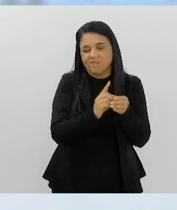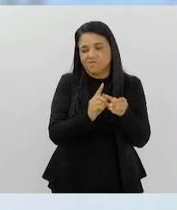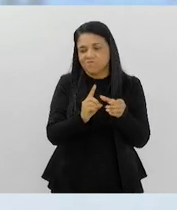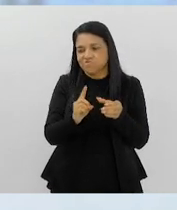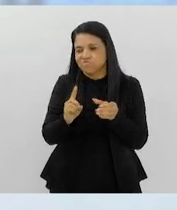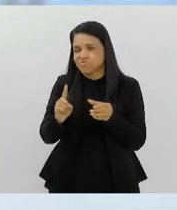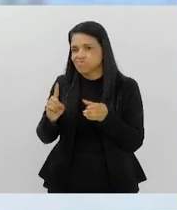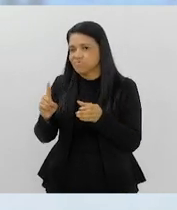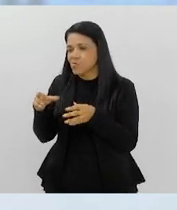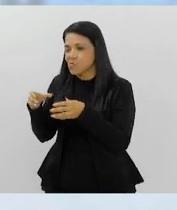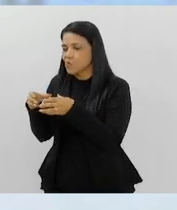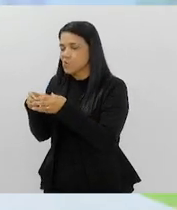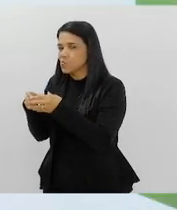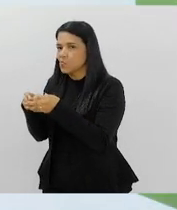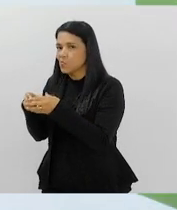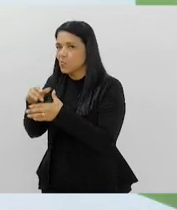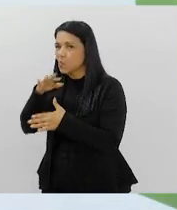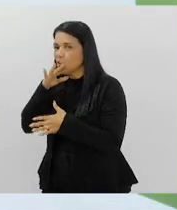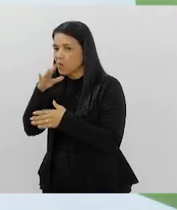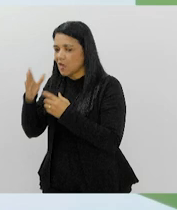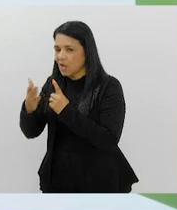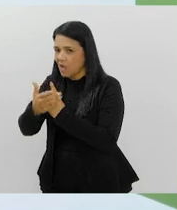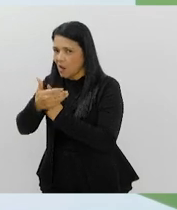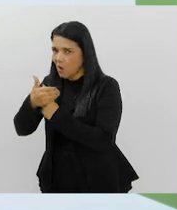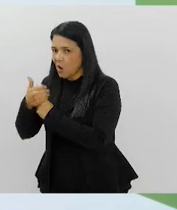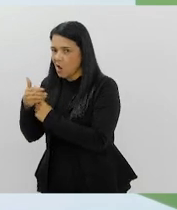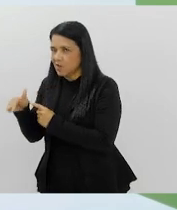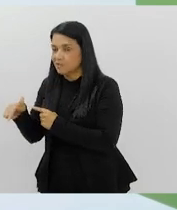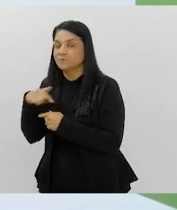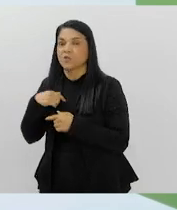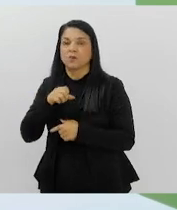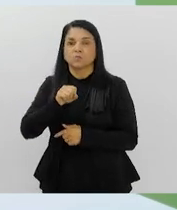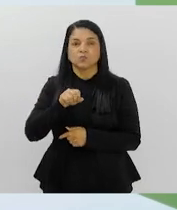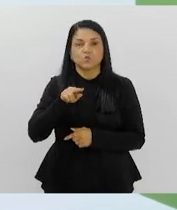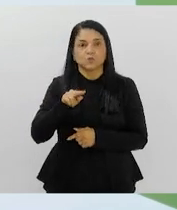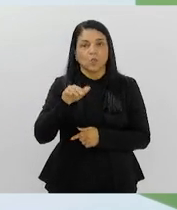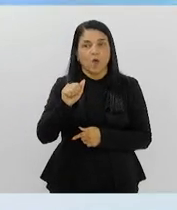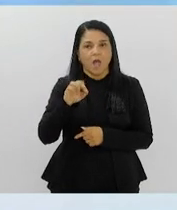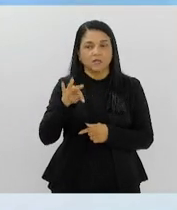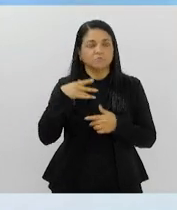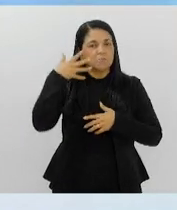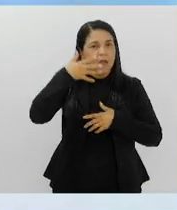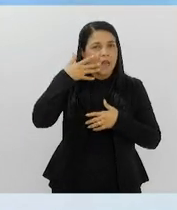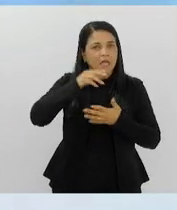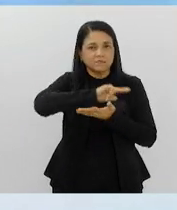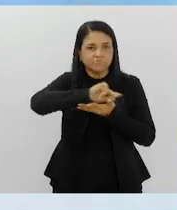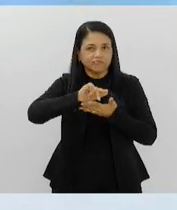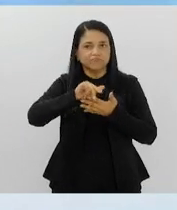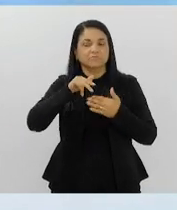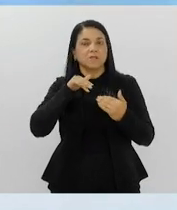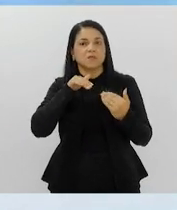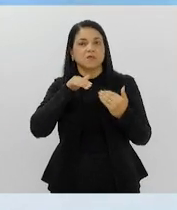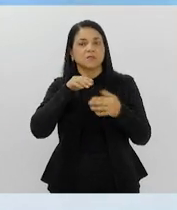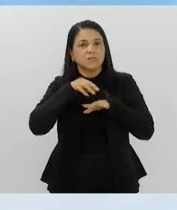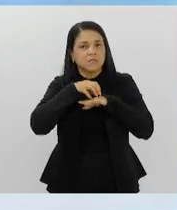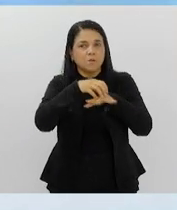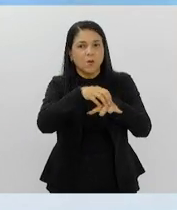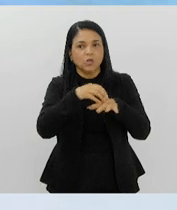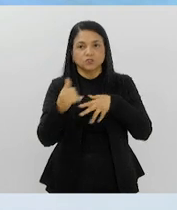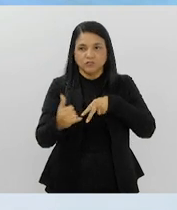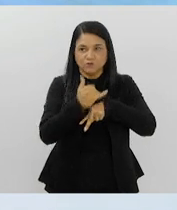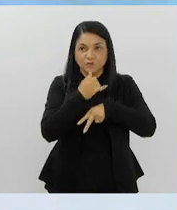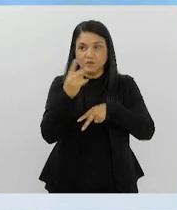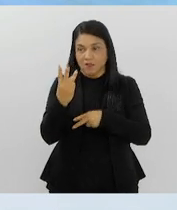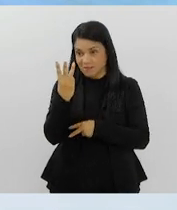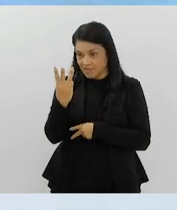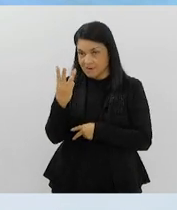para acolhê-lo. Então a SWAT chega, mostrando esses padrões, palestra de primeiro socorro, transporte de vítimas. Esses aí são 3 adolescentes de